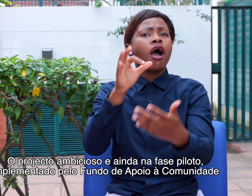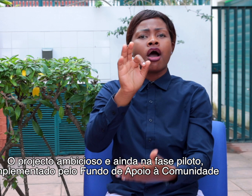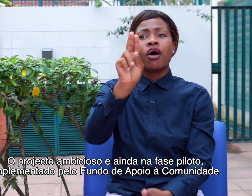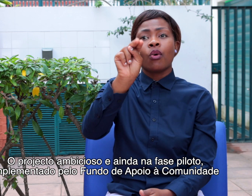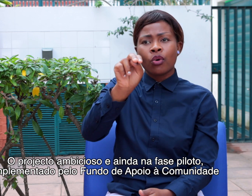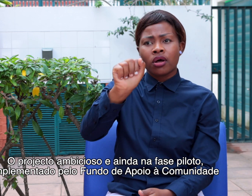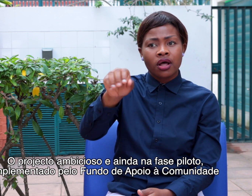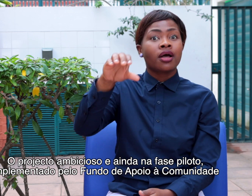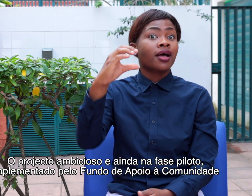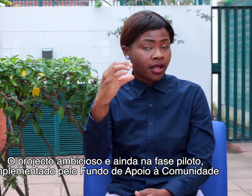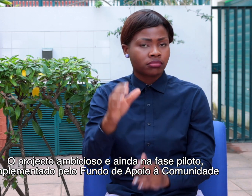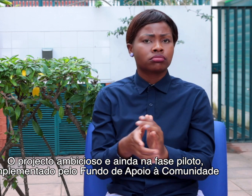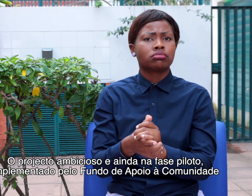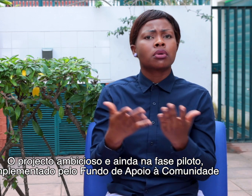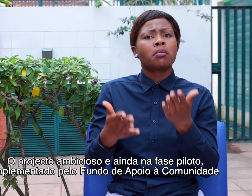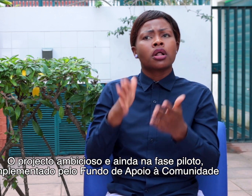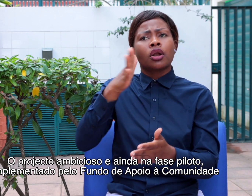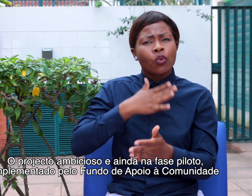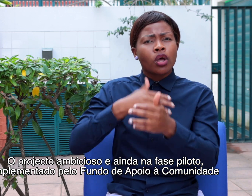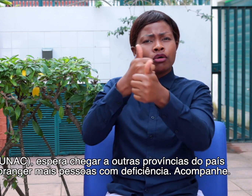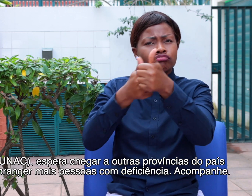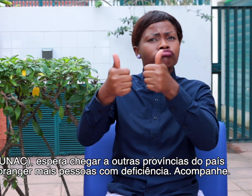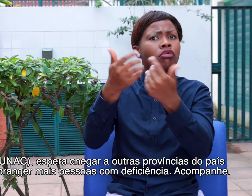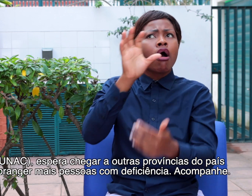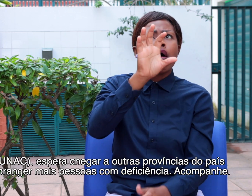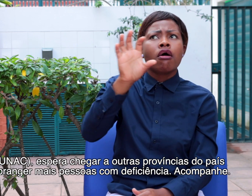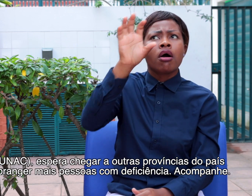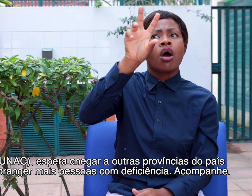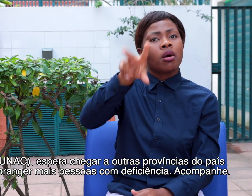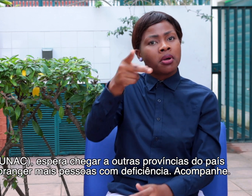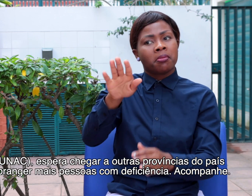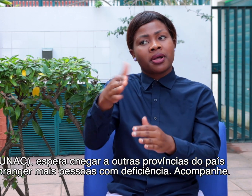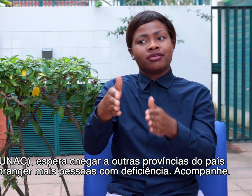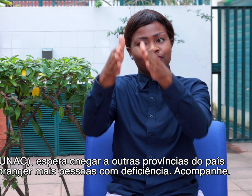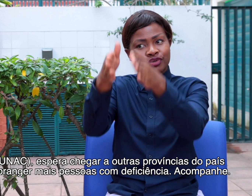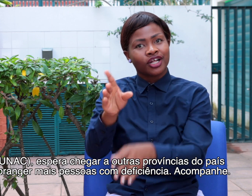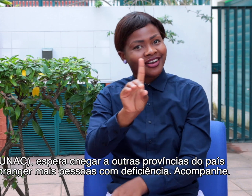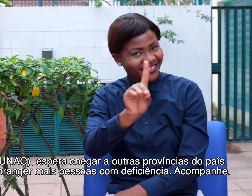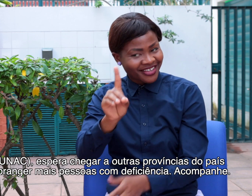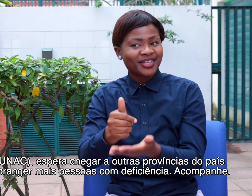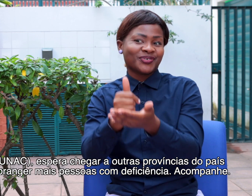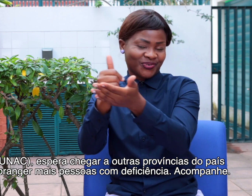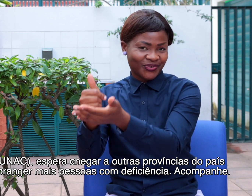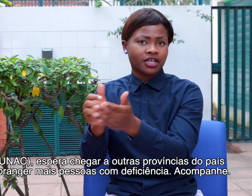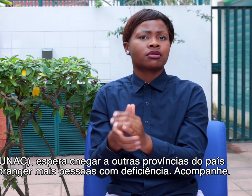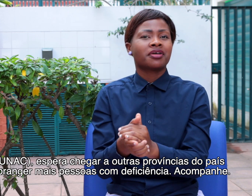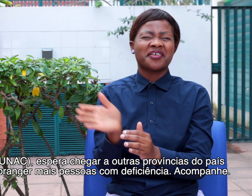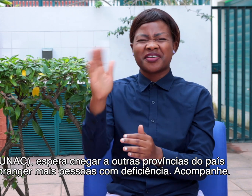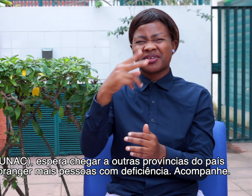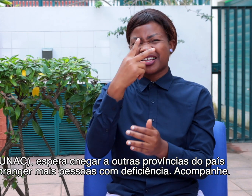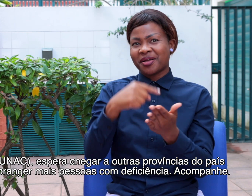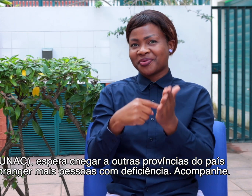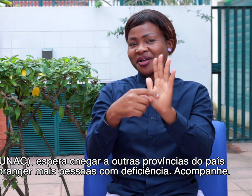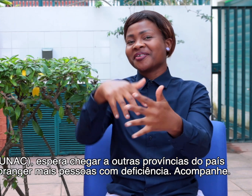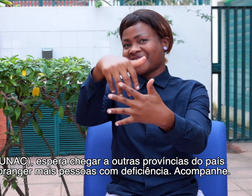piloto, implementado pelo Fundo de Apoio à Comunidade FUNAC, espera chegar a outras províncias do país e abranger mais pessoas com